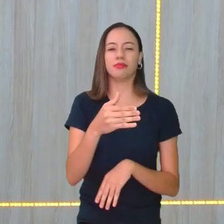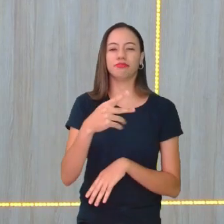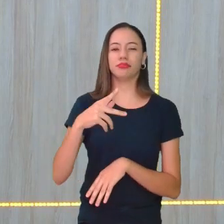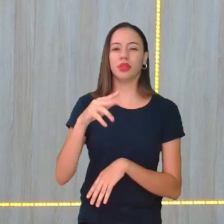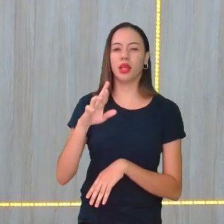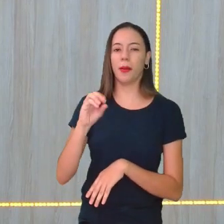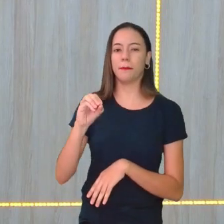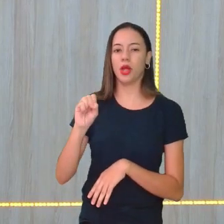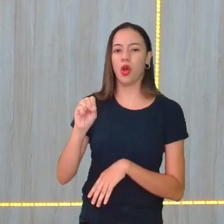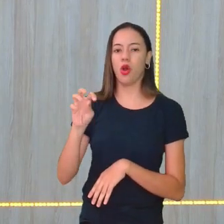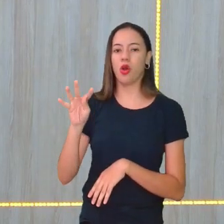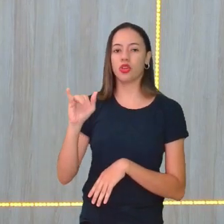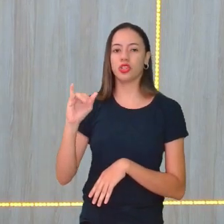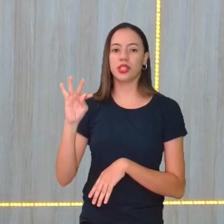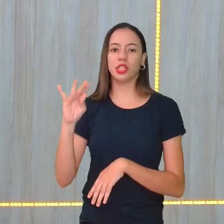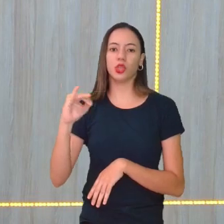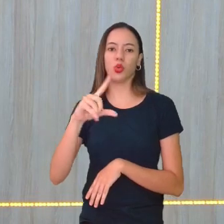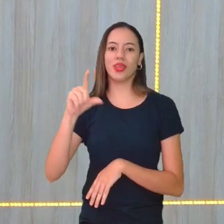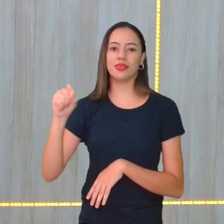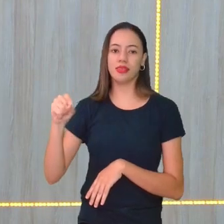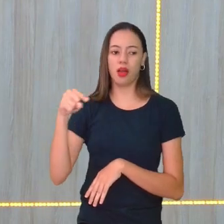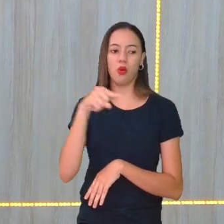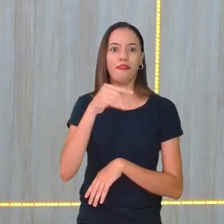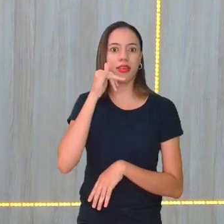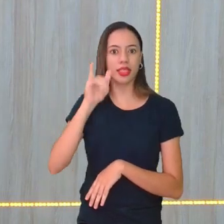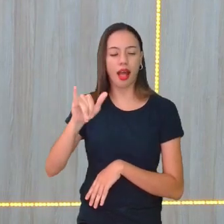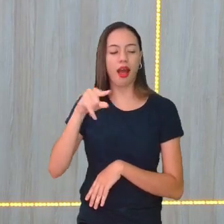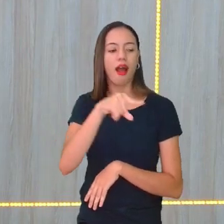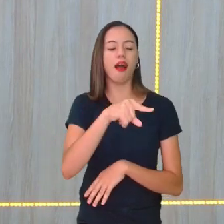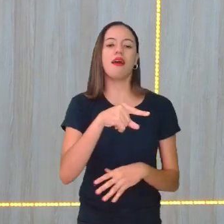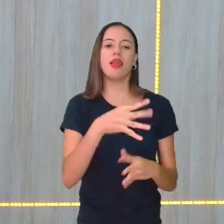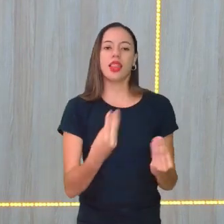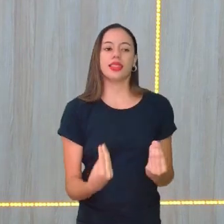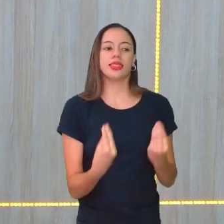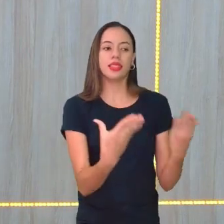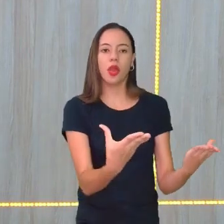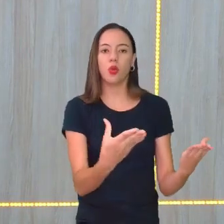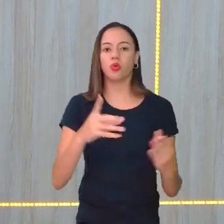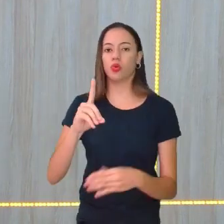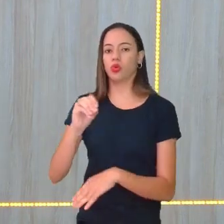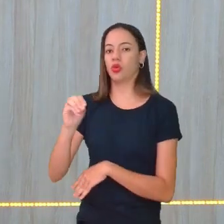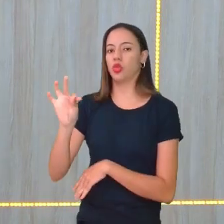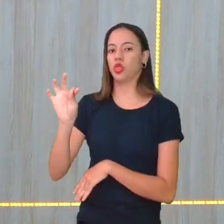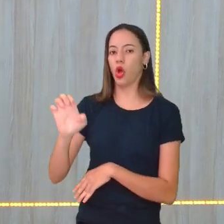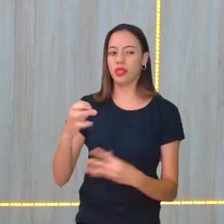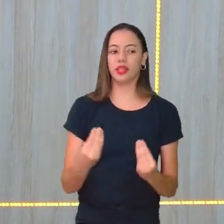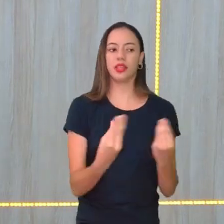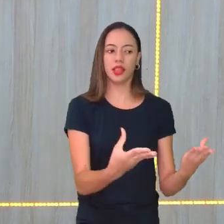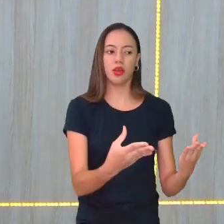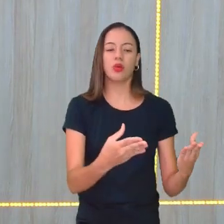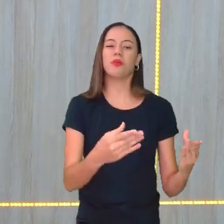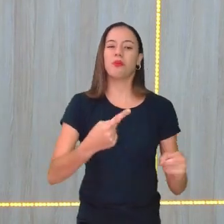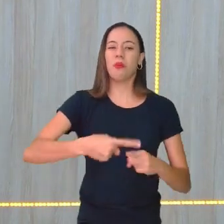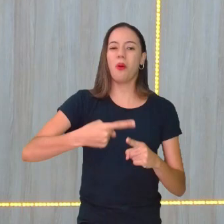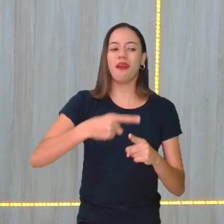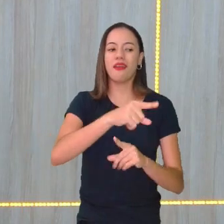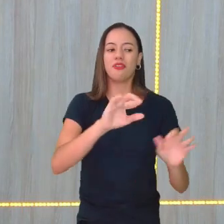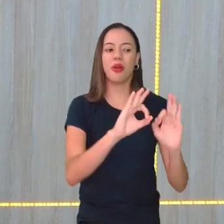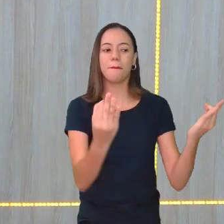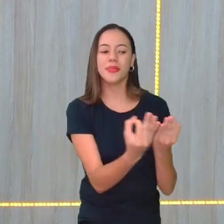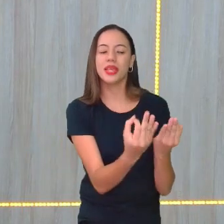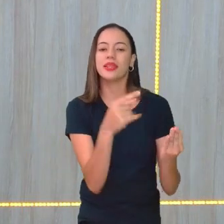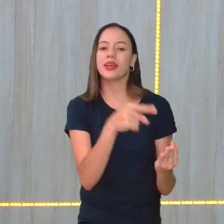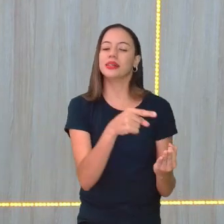dali tirar o seu sustento, né, e a família dessas meninas aí passando por